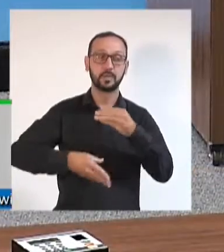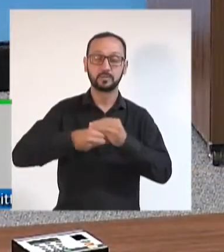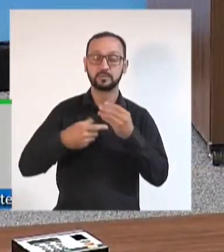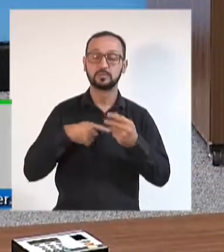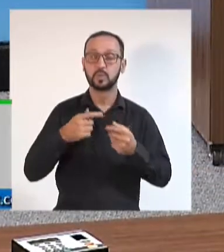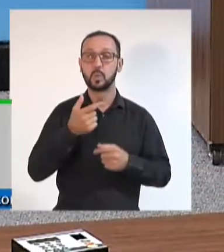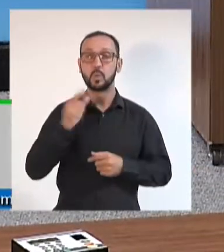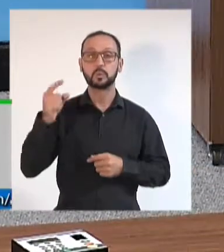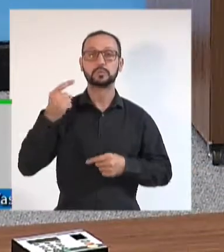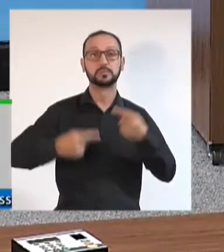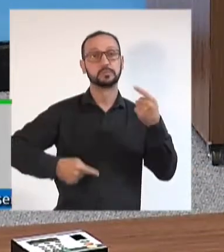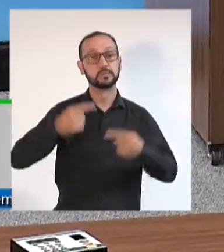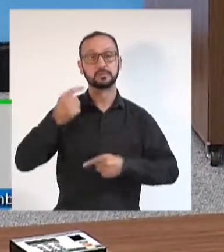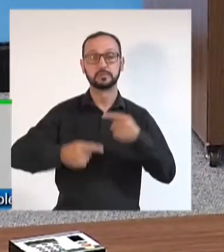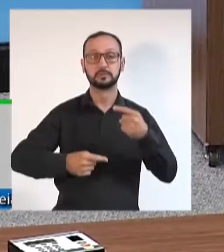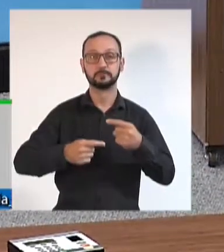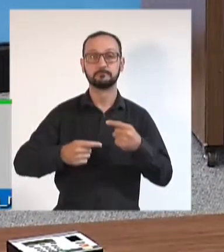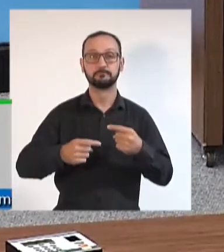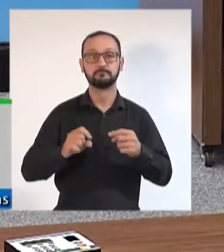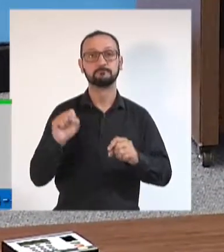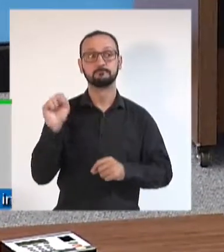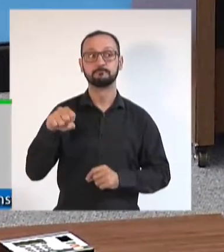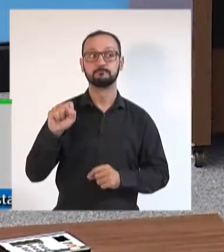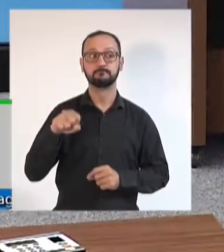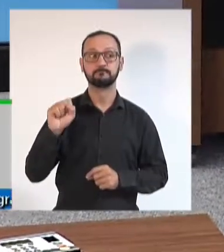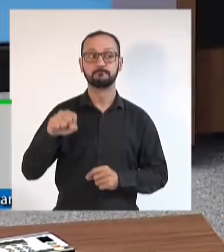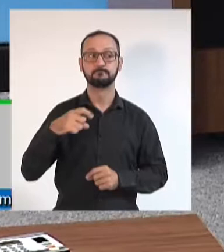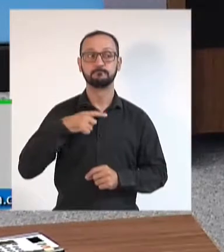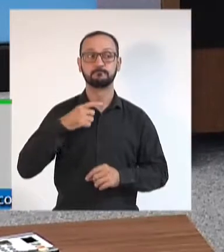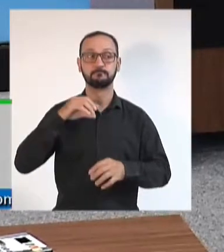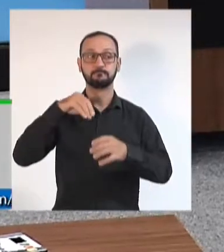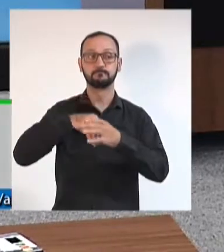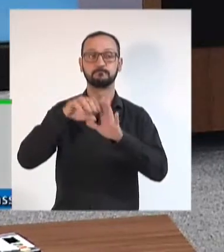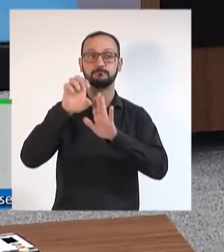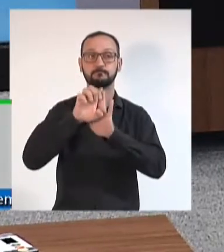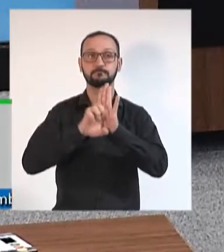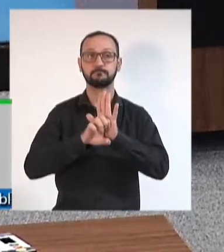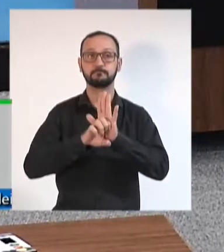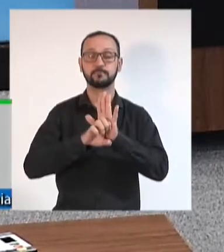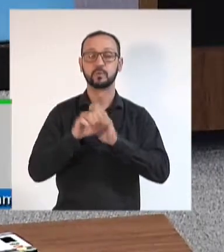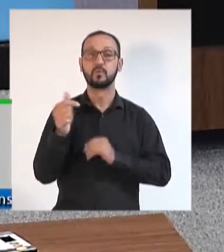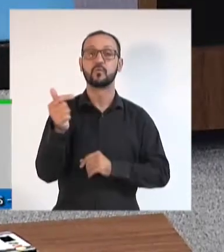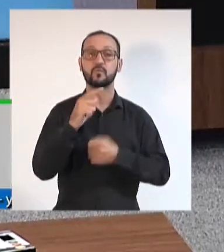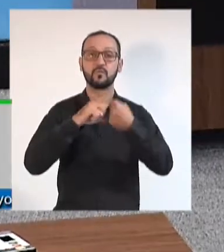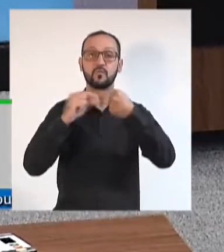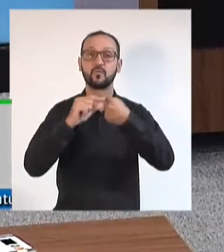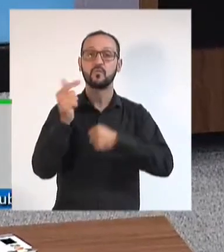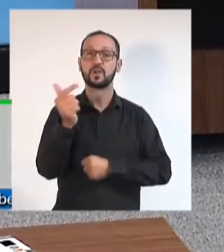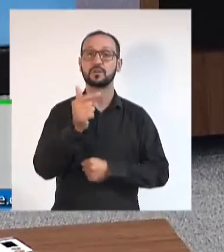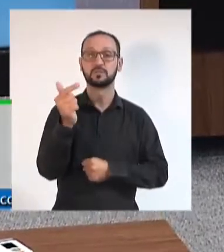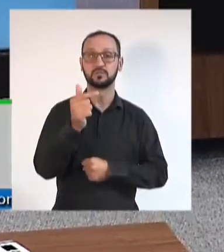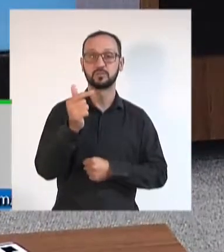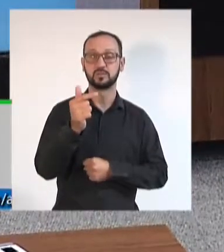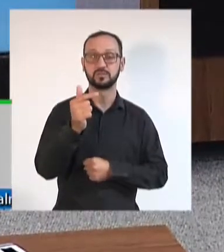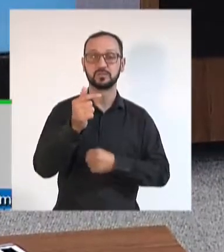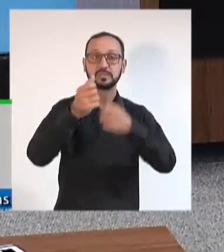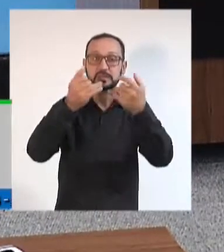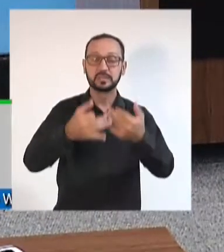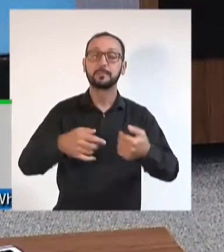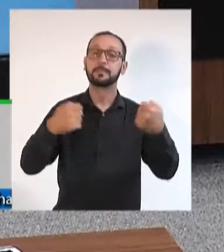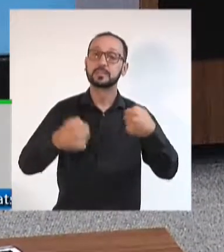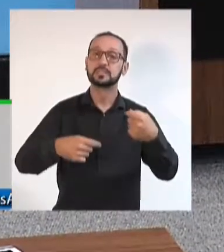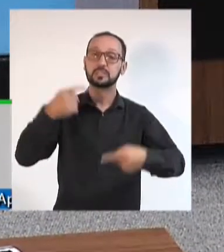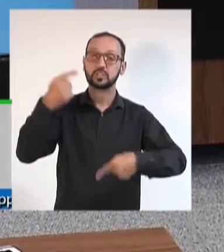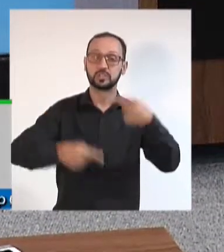outras discussões, sem problema nenhum. Mas nós temos no Estatuto o artigo 22, que garante a questão da discussão